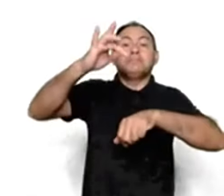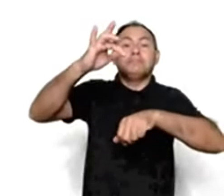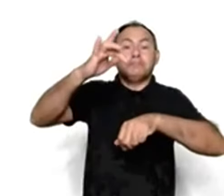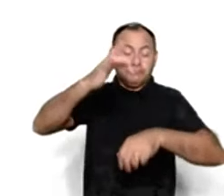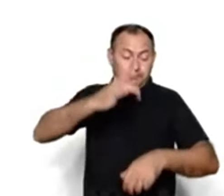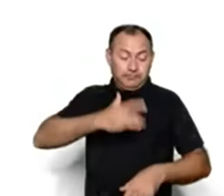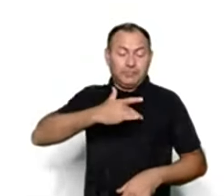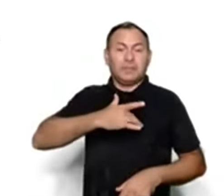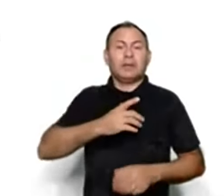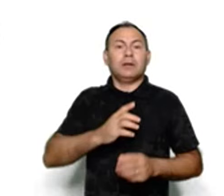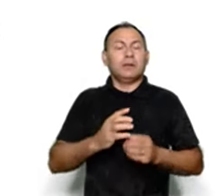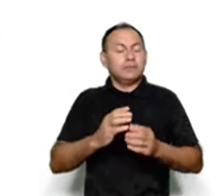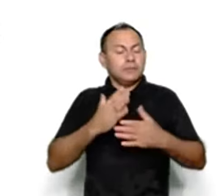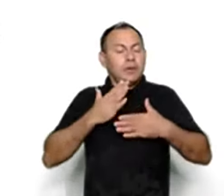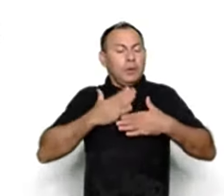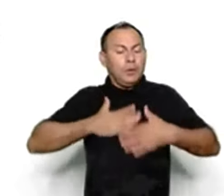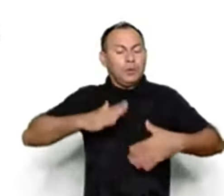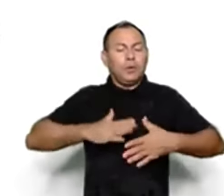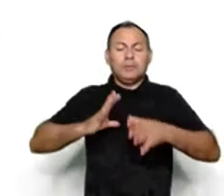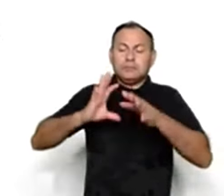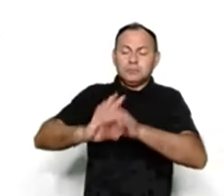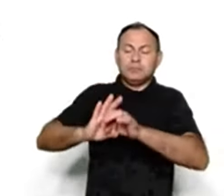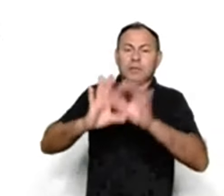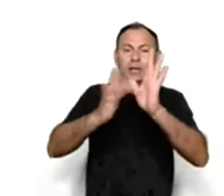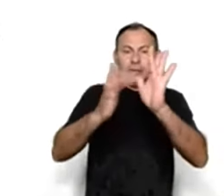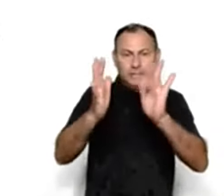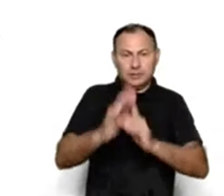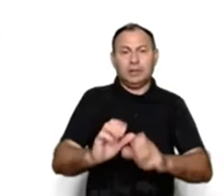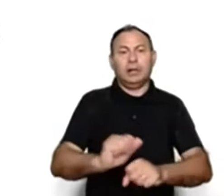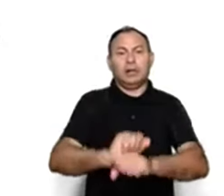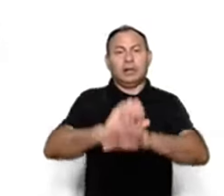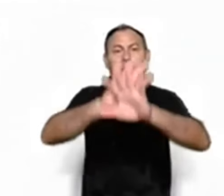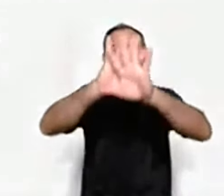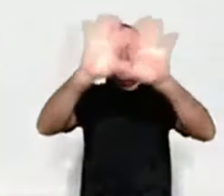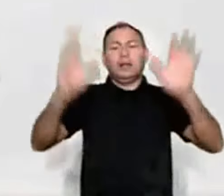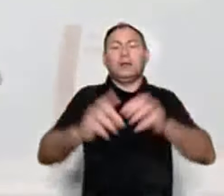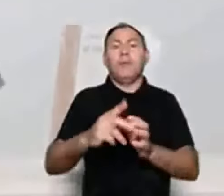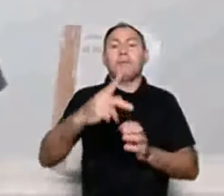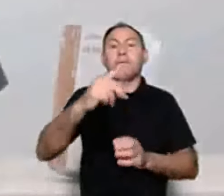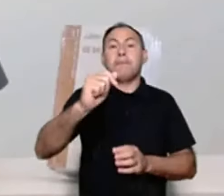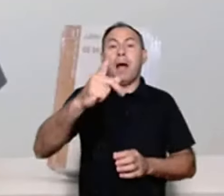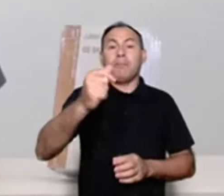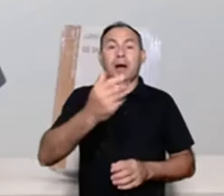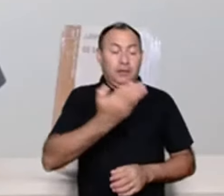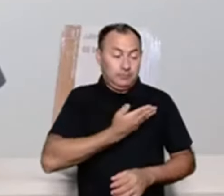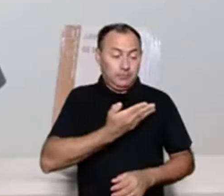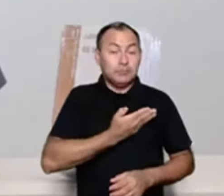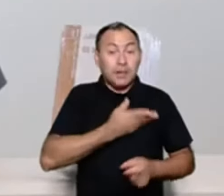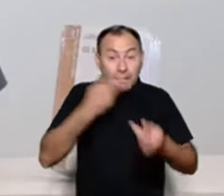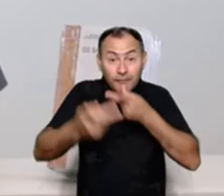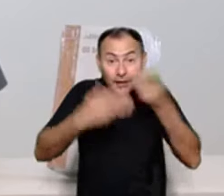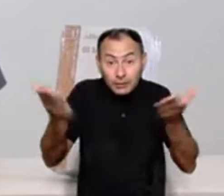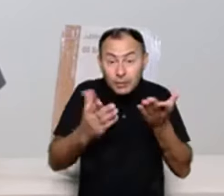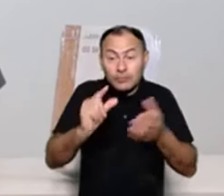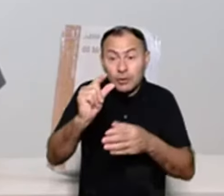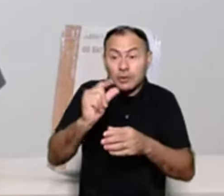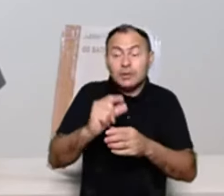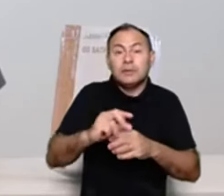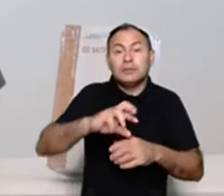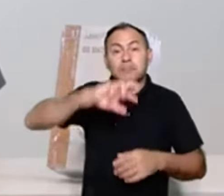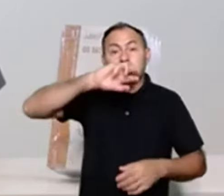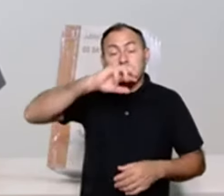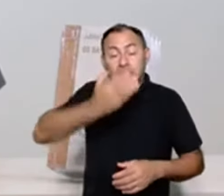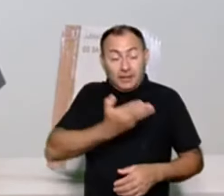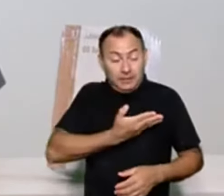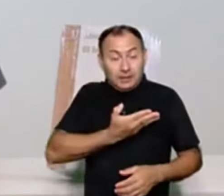eles tocam e nos conformam a Cristo. E, claro, é aquilo que o Papa Francisco vai dizer para nós agora, recentemente, em